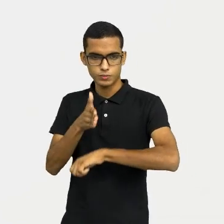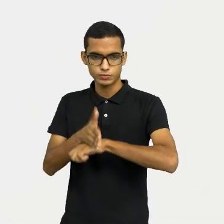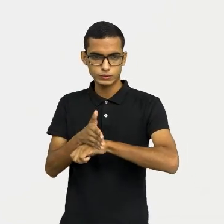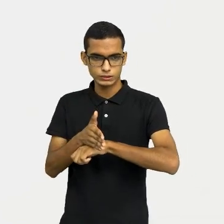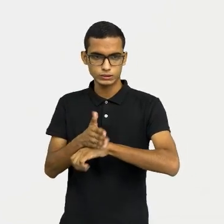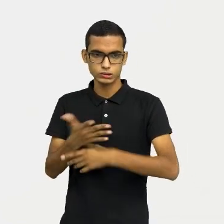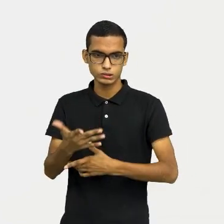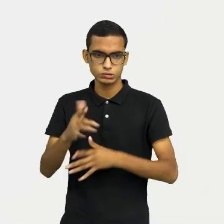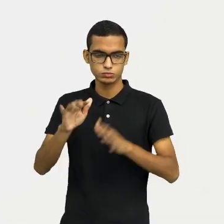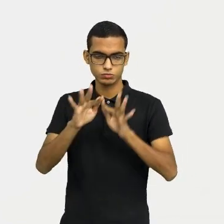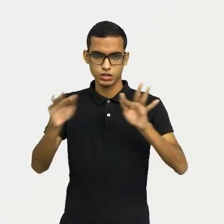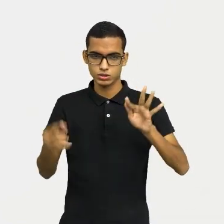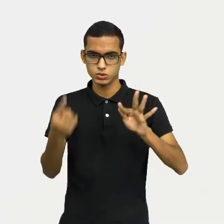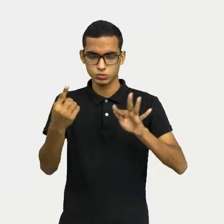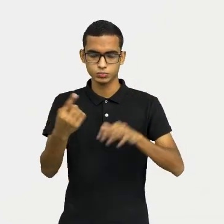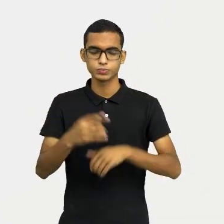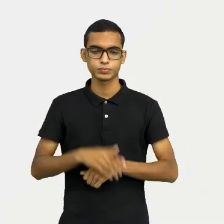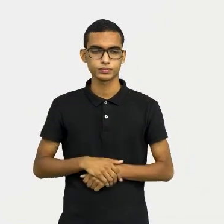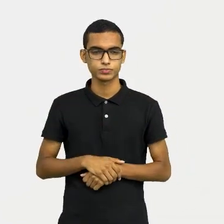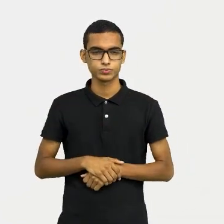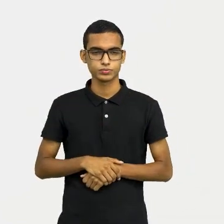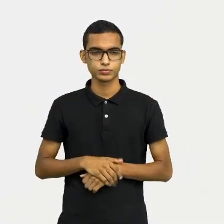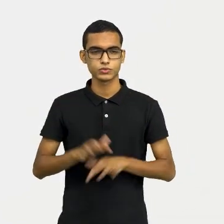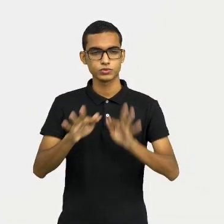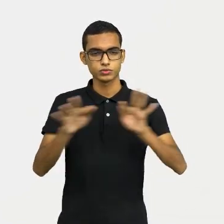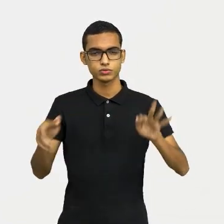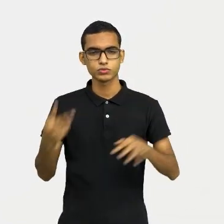Aumento da preservação